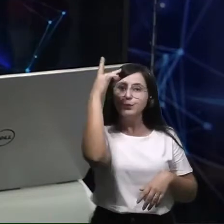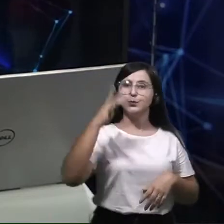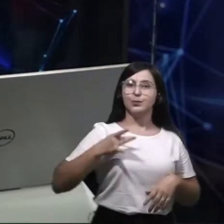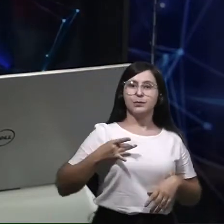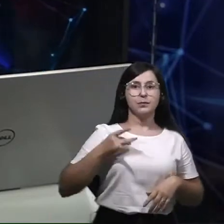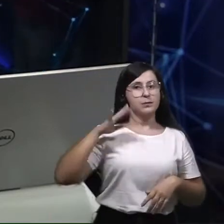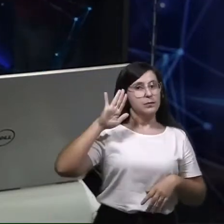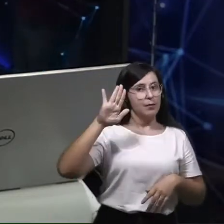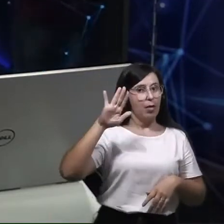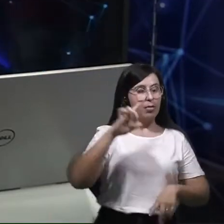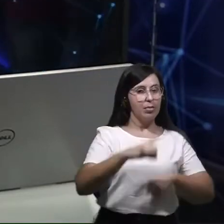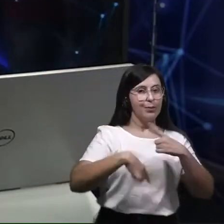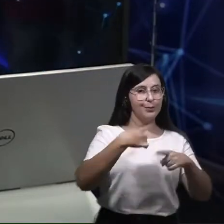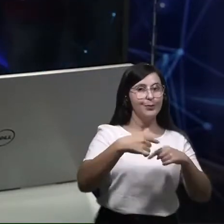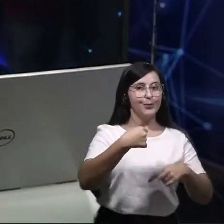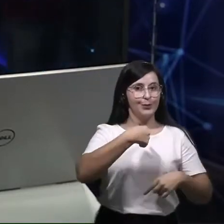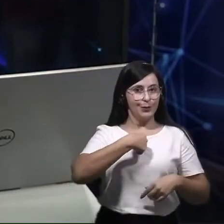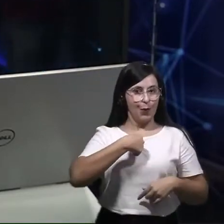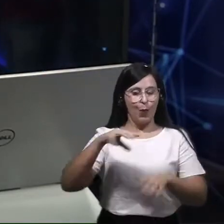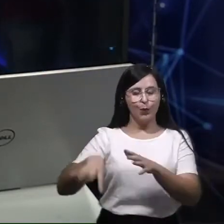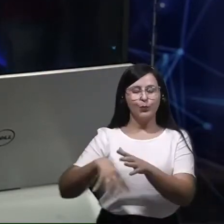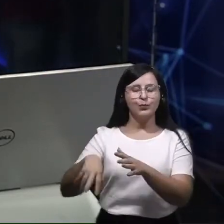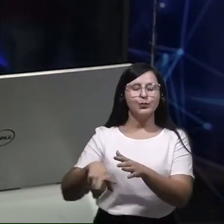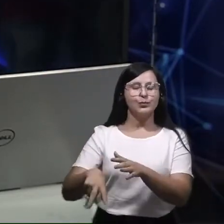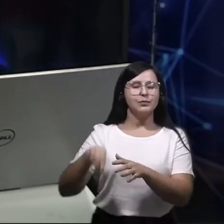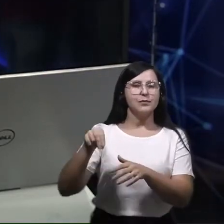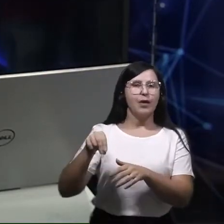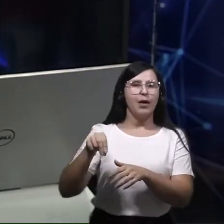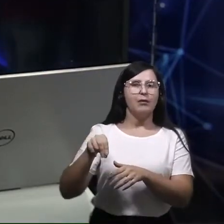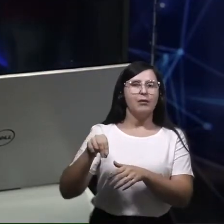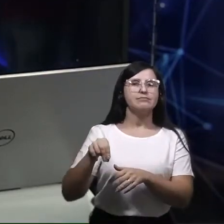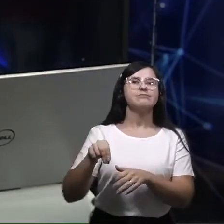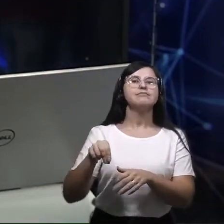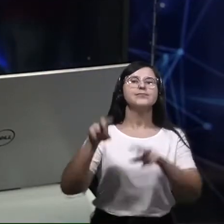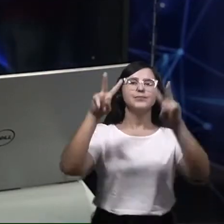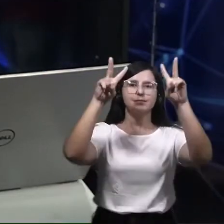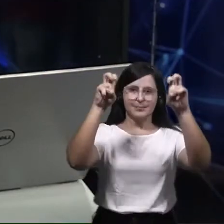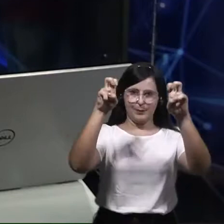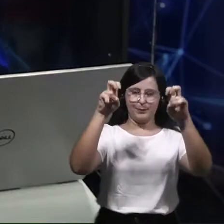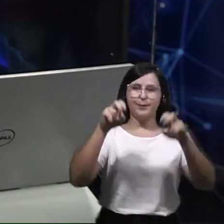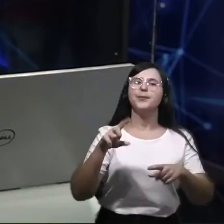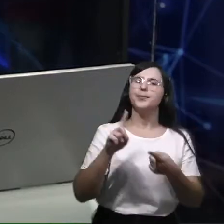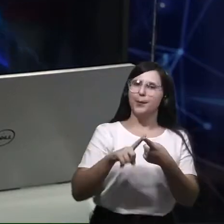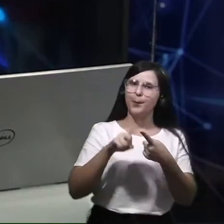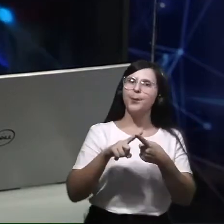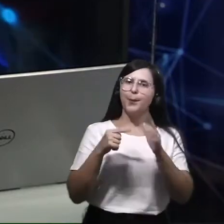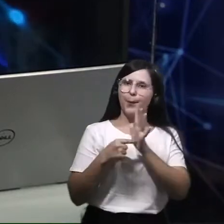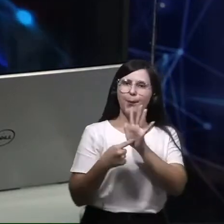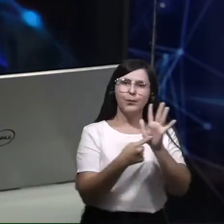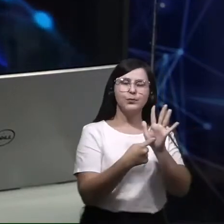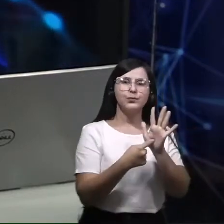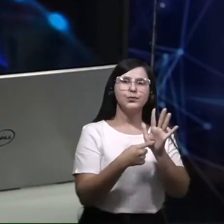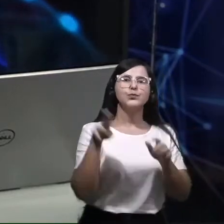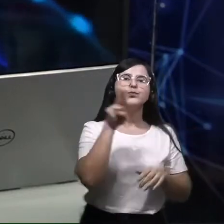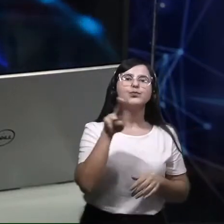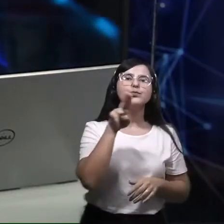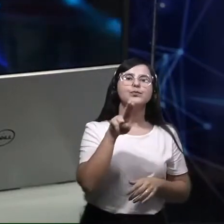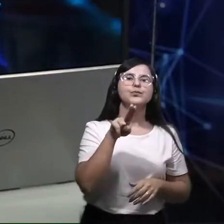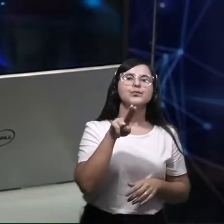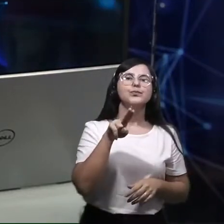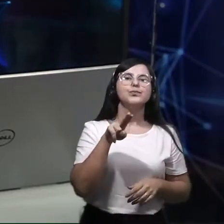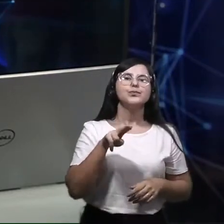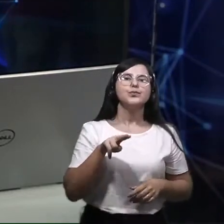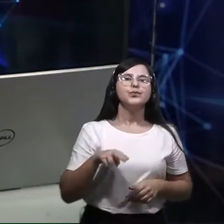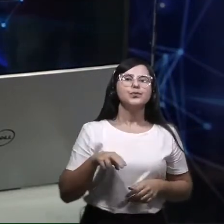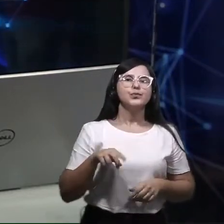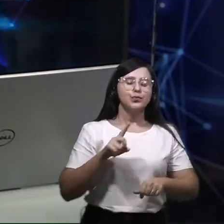pergunta, e em seguida eu vou sortear o tema. Só trazendo os tempos aqui também, certo? Para todos saberem, coloca aqui na minha tela,